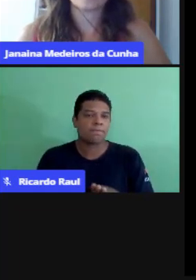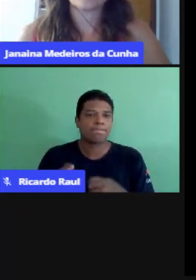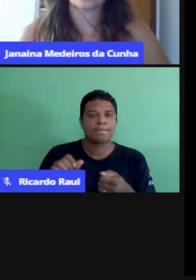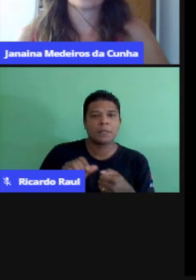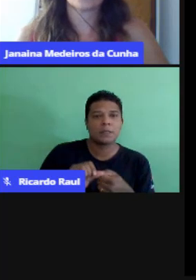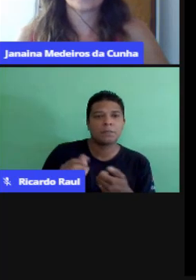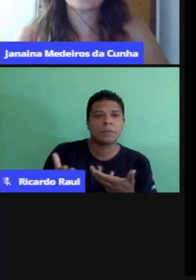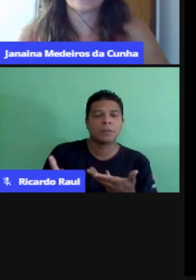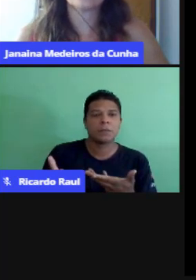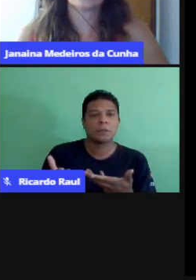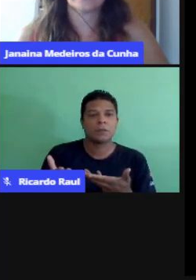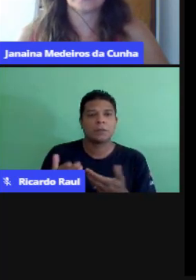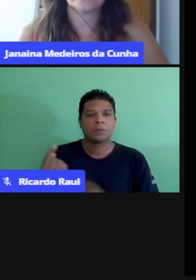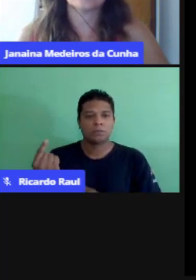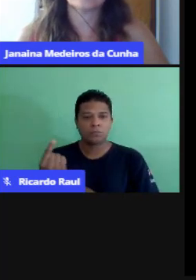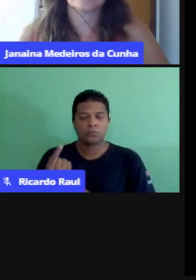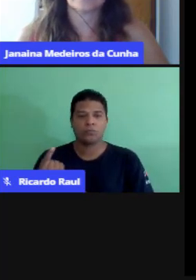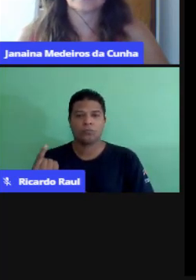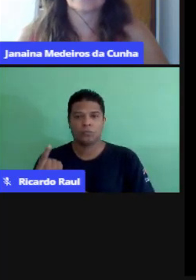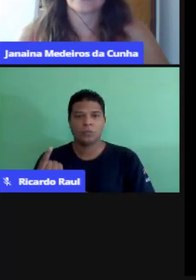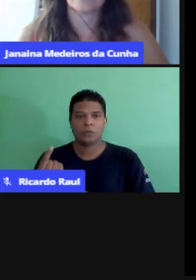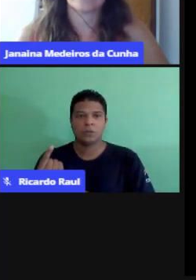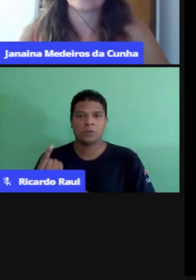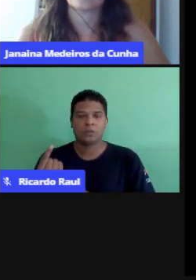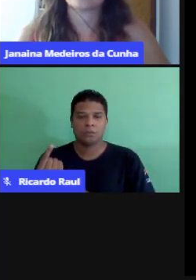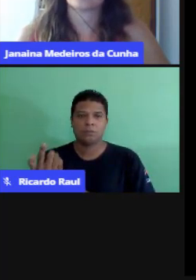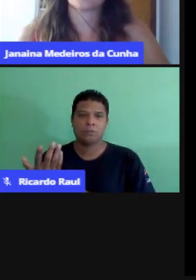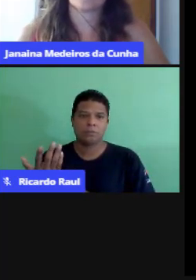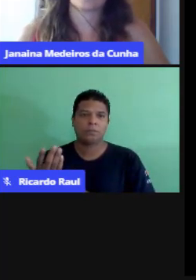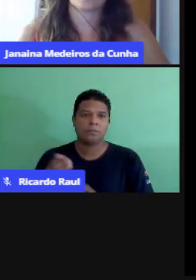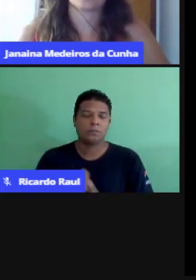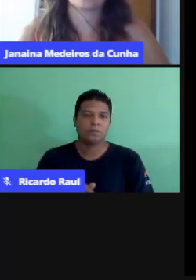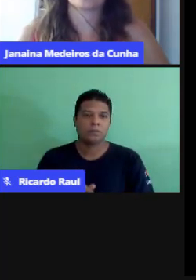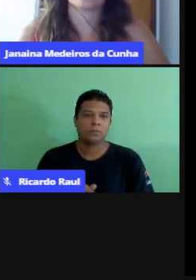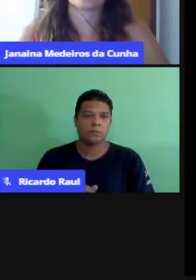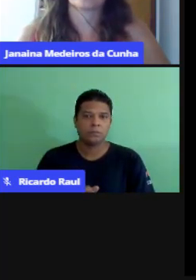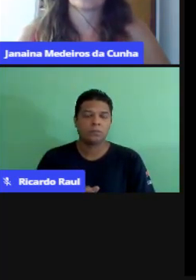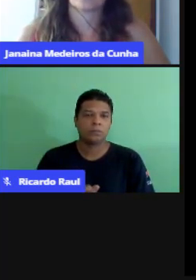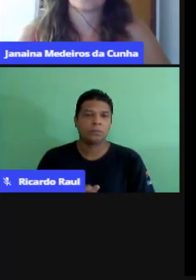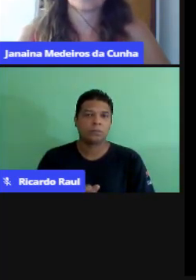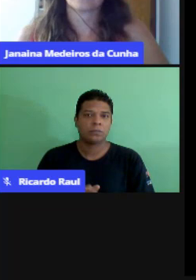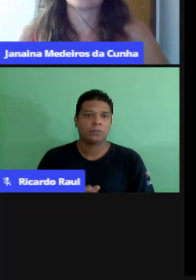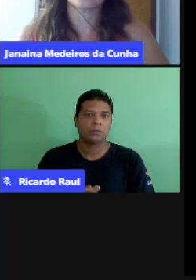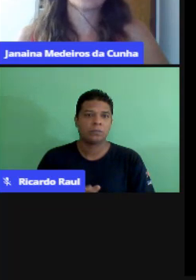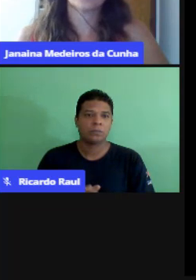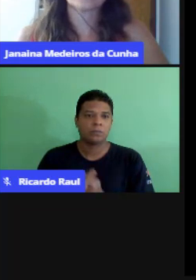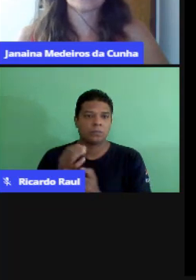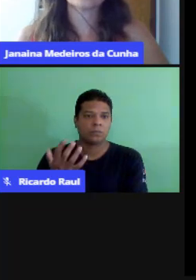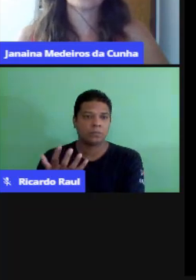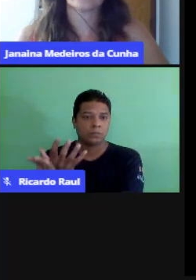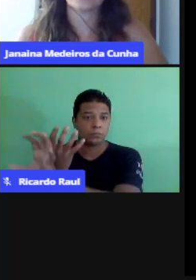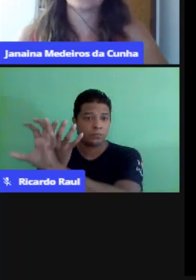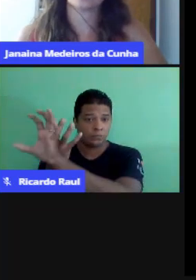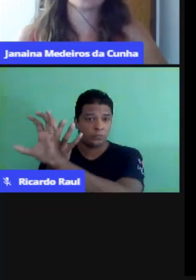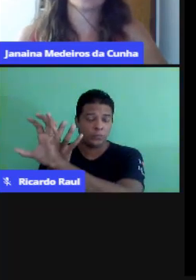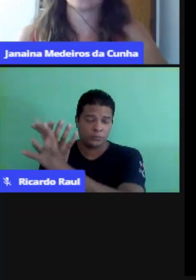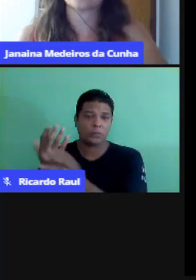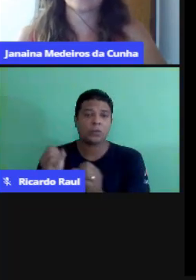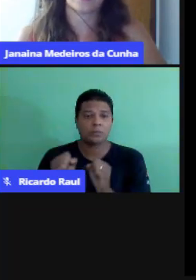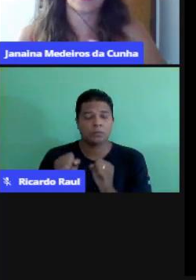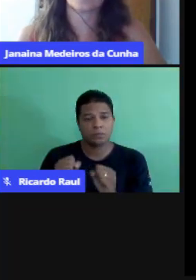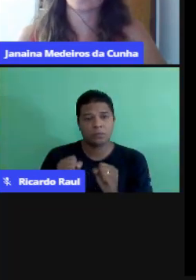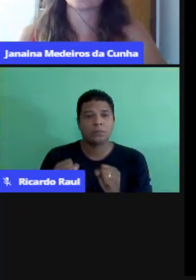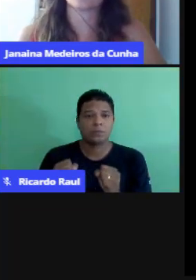uma participação individualizada com ele, né, fazendo uma chamada individualizada com ele por meio